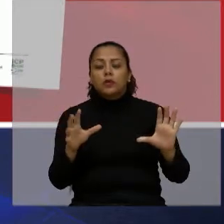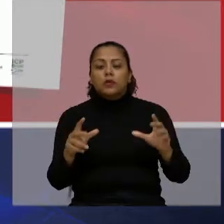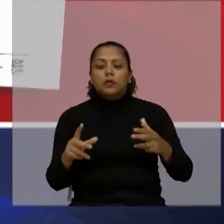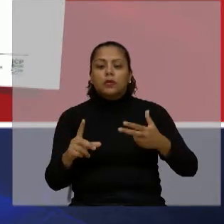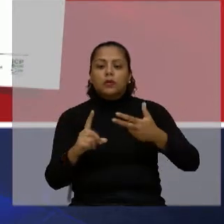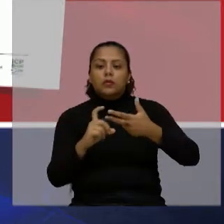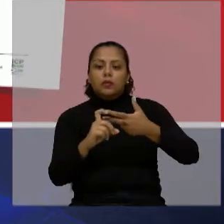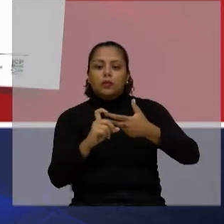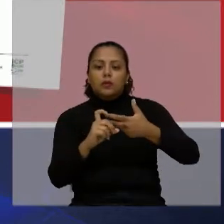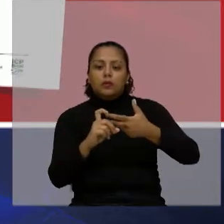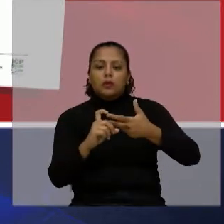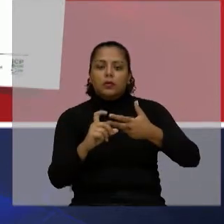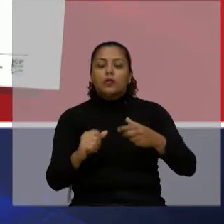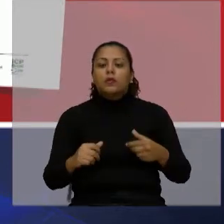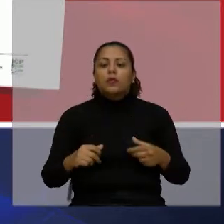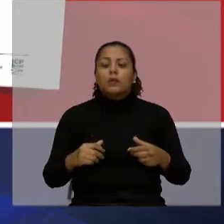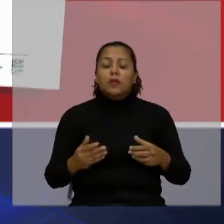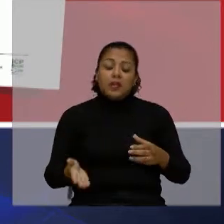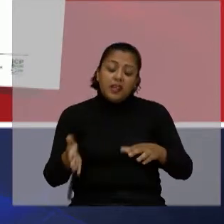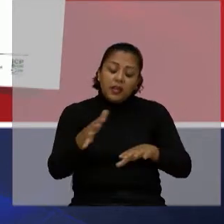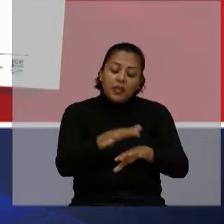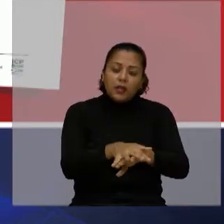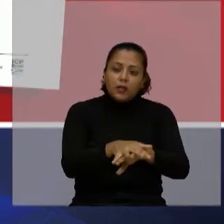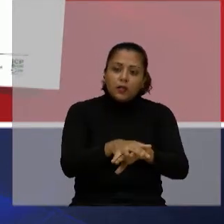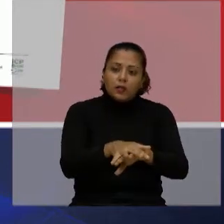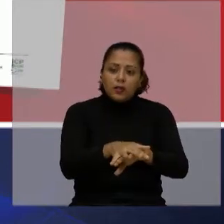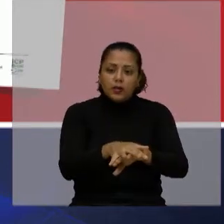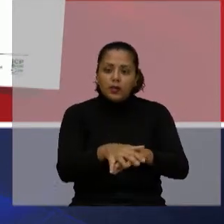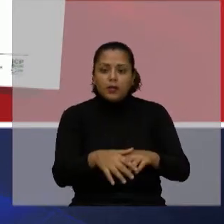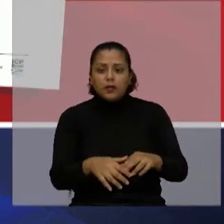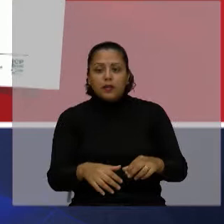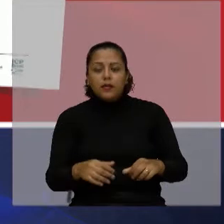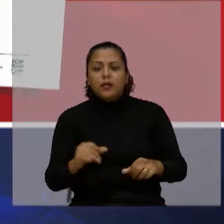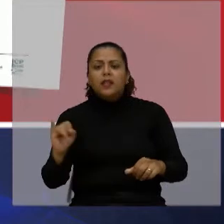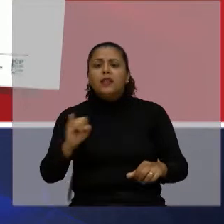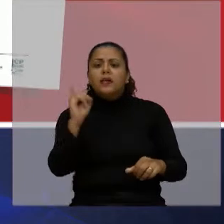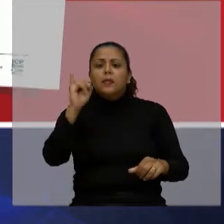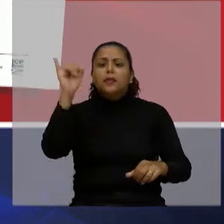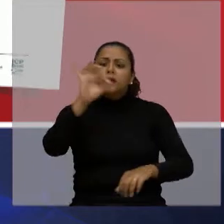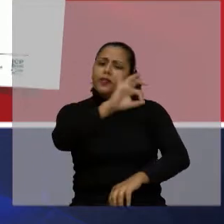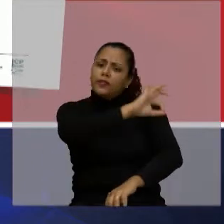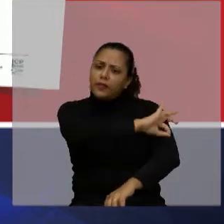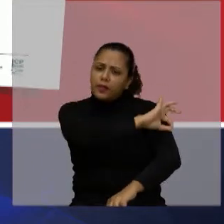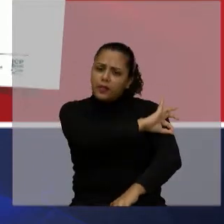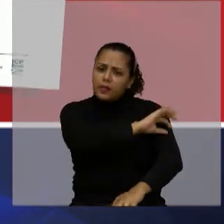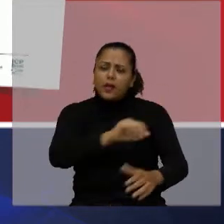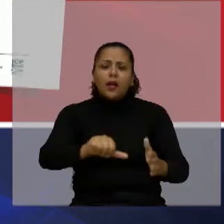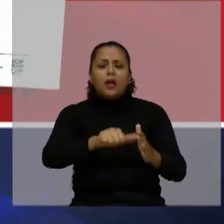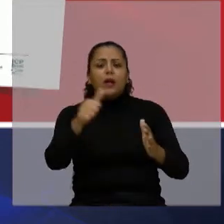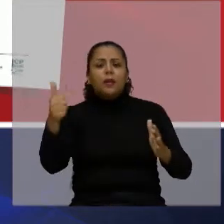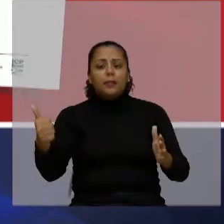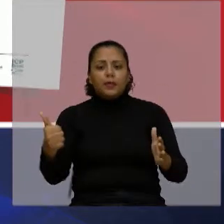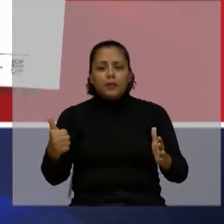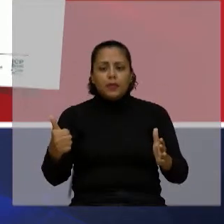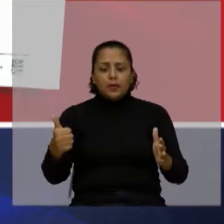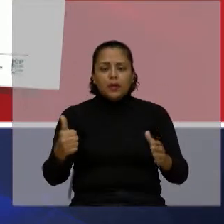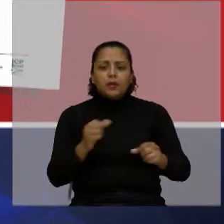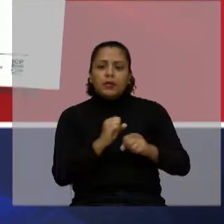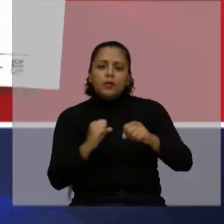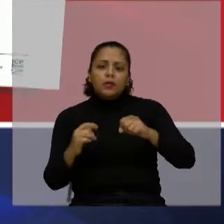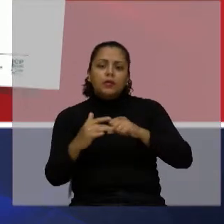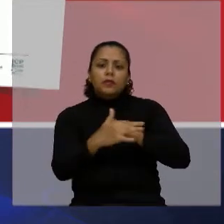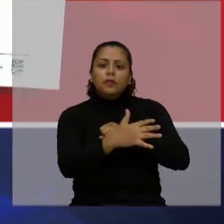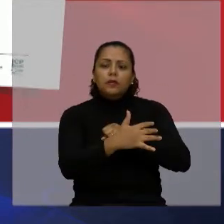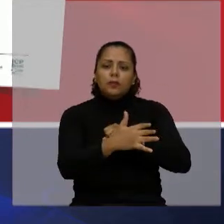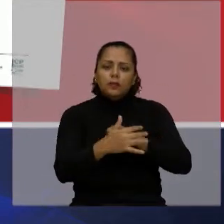pessoas portadoras de comorbidades na lista de prioridades do programa de vacinação do Covid-19 do âmbito